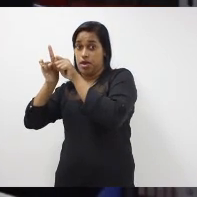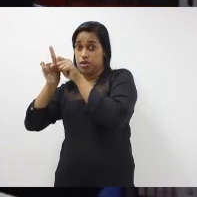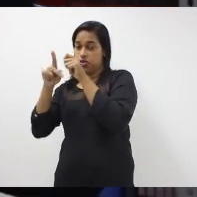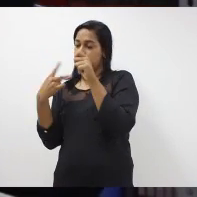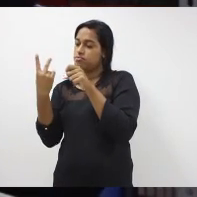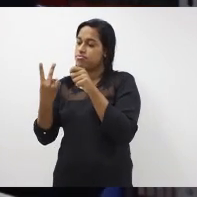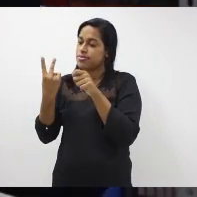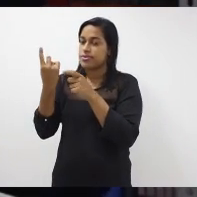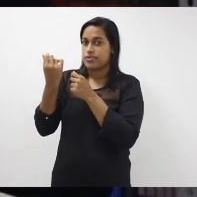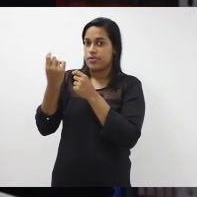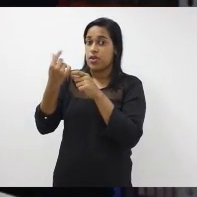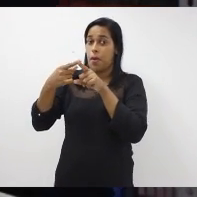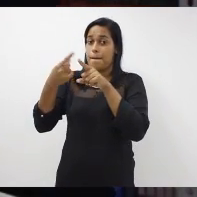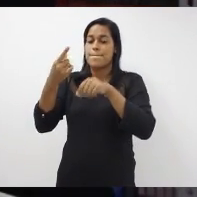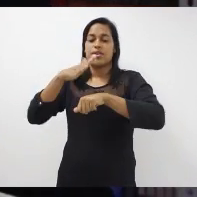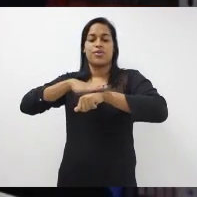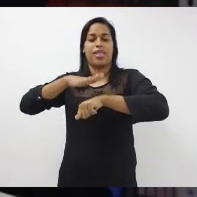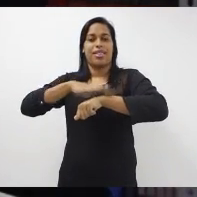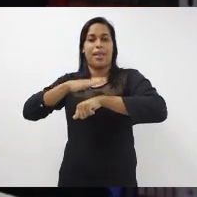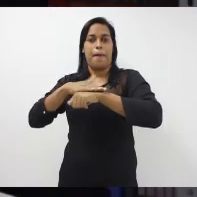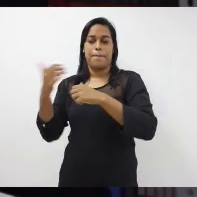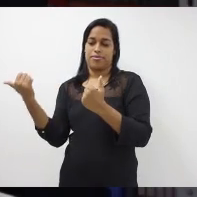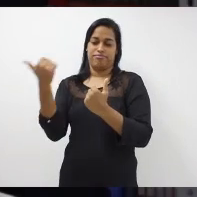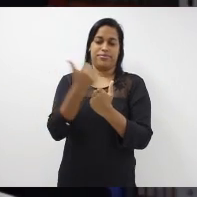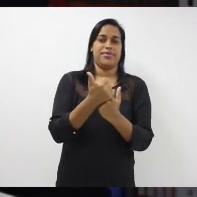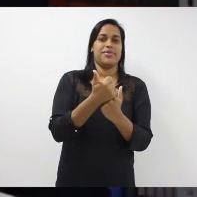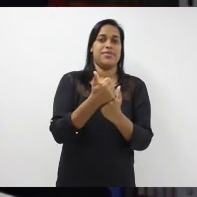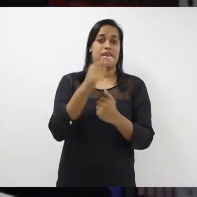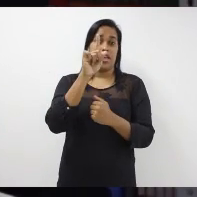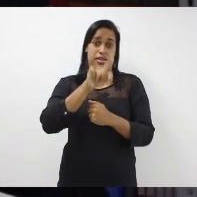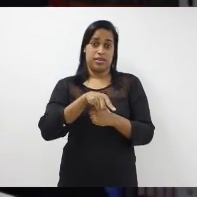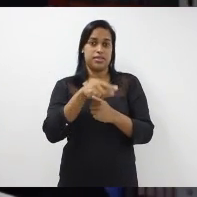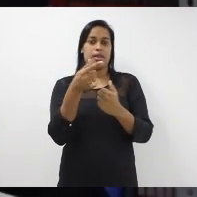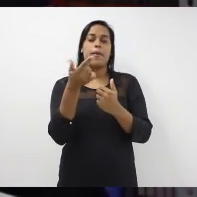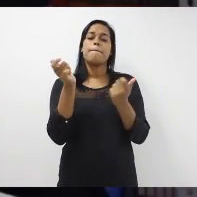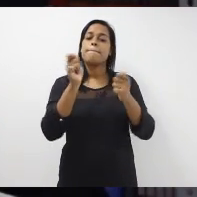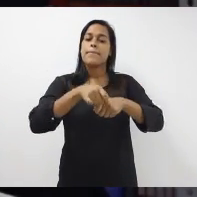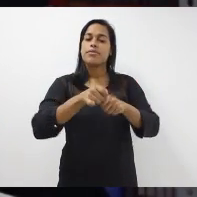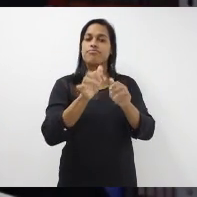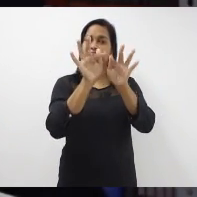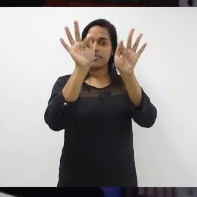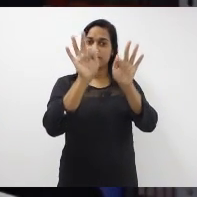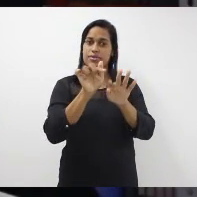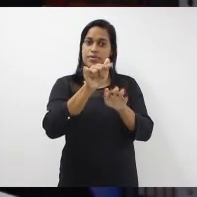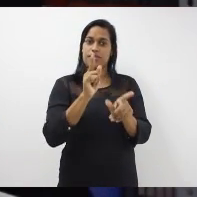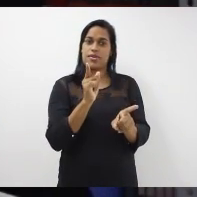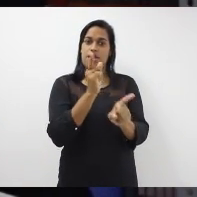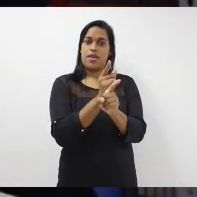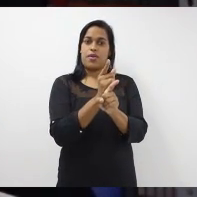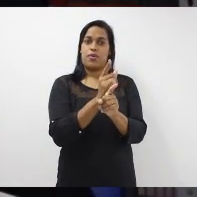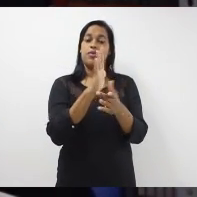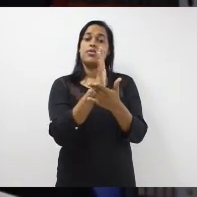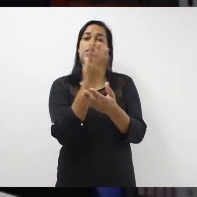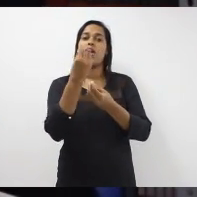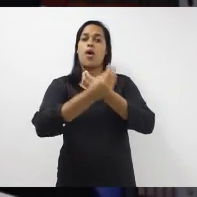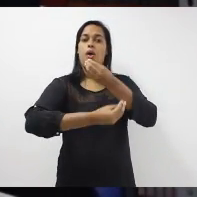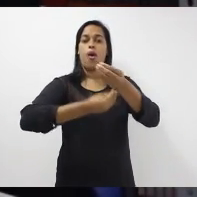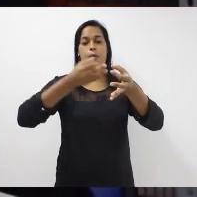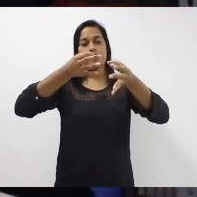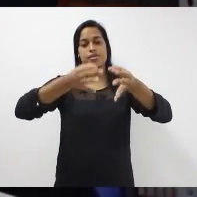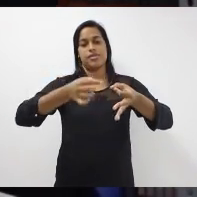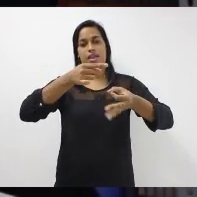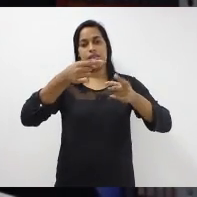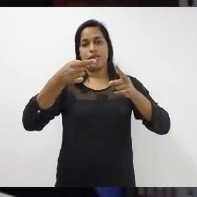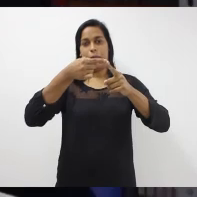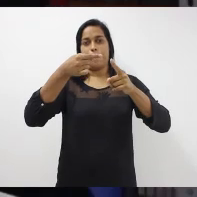de reposição. A partir dessa fórmula, é possível encontrar o momento certo desse